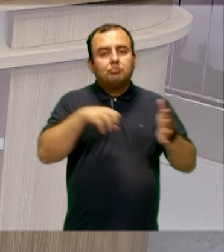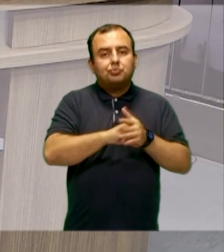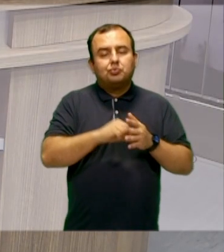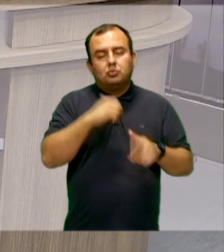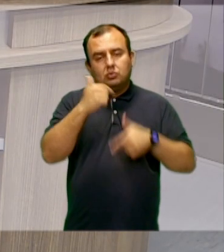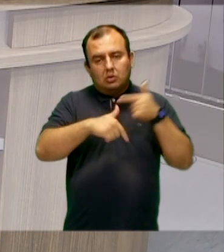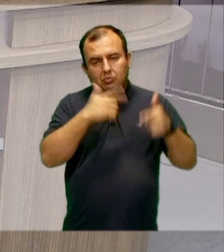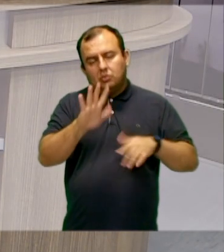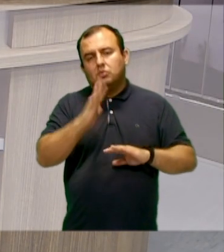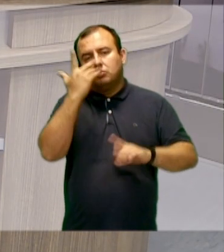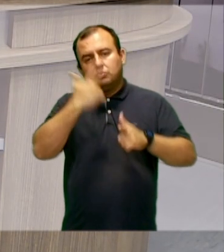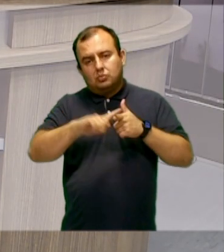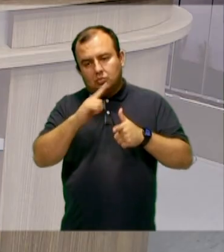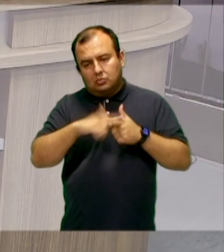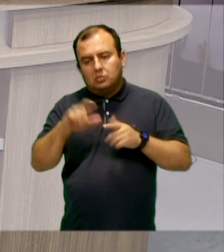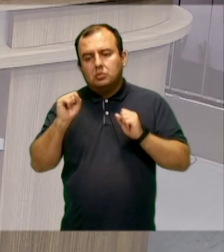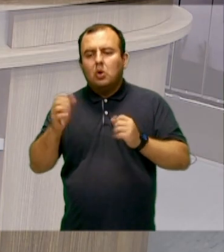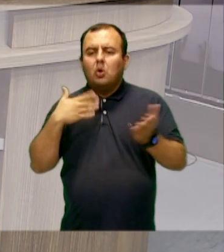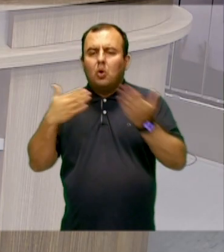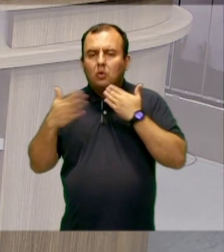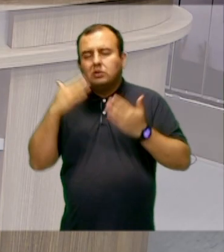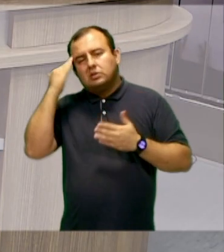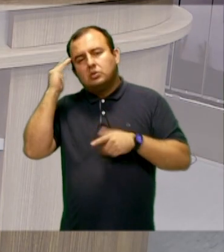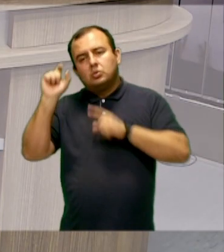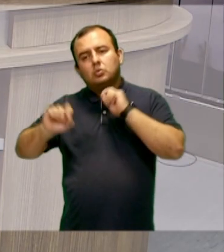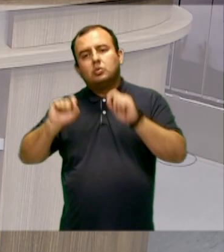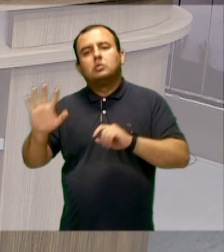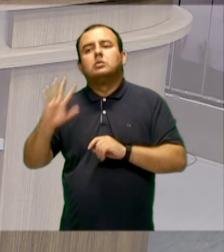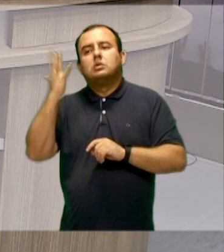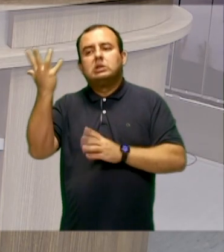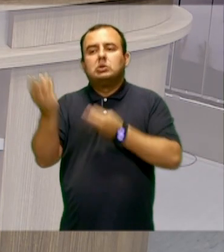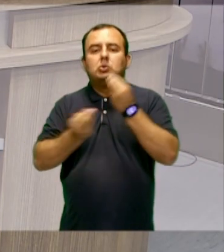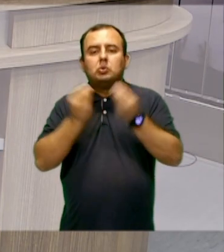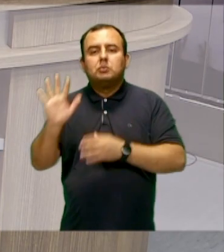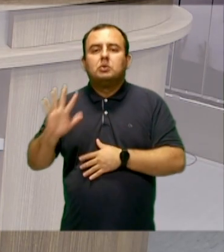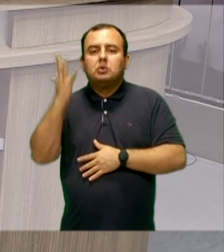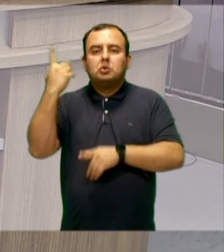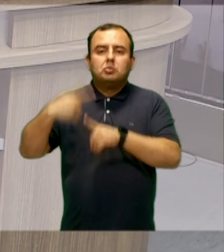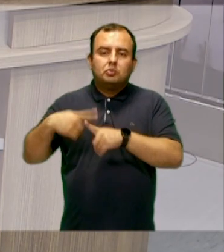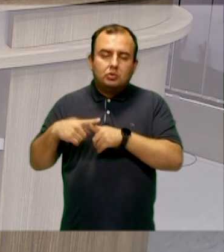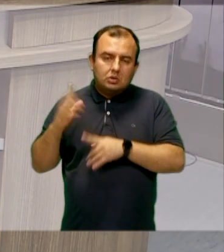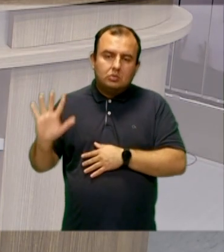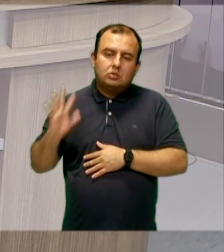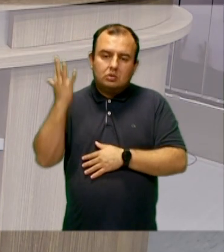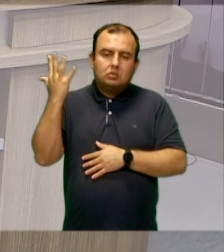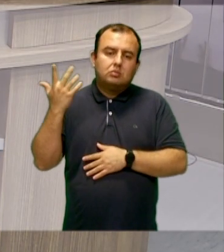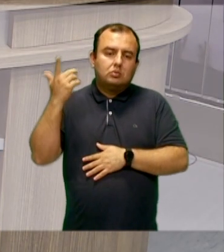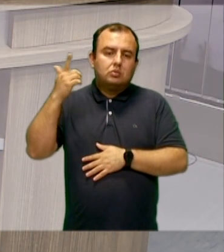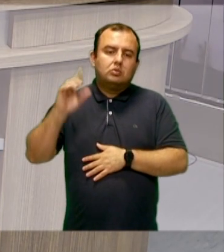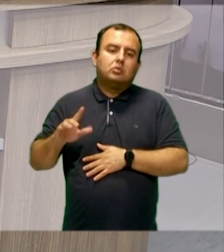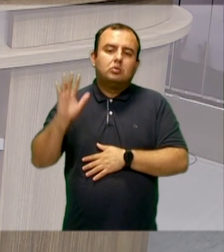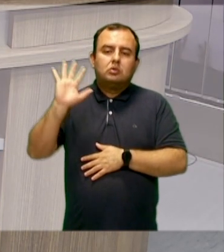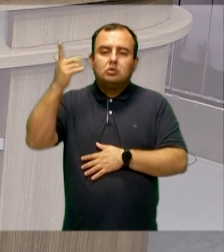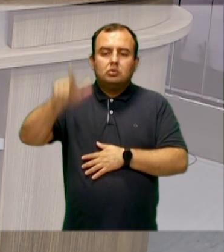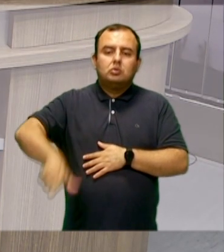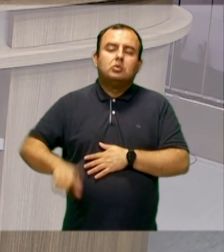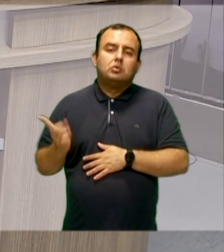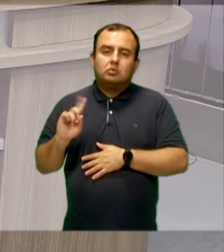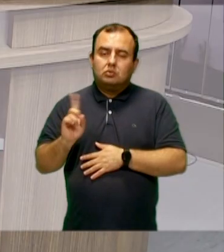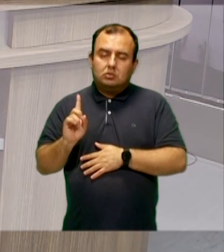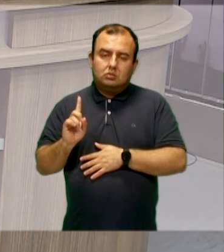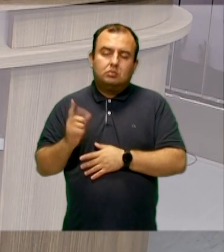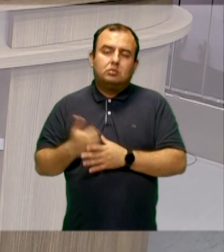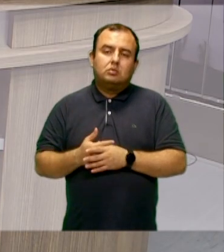de trabalho, em poder conversar, poder entender o que aconteceu, como aconteceu, por que aconteceu, para que não ocorram também, né? A gente teve